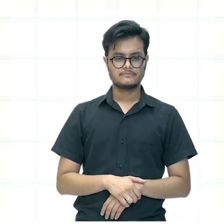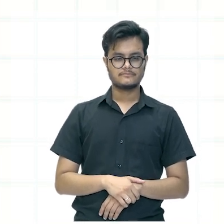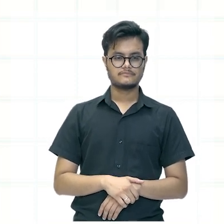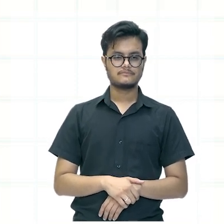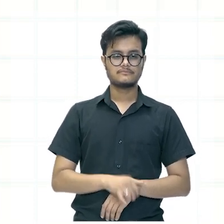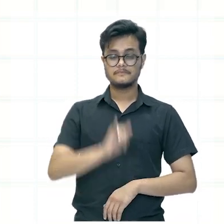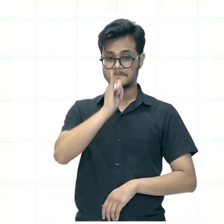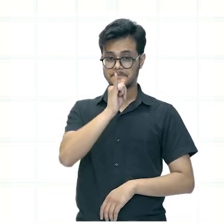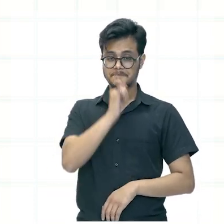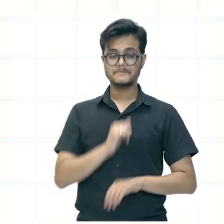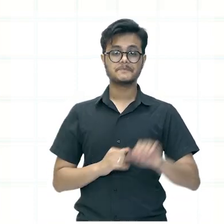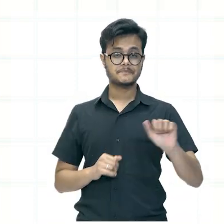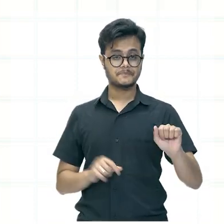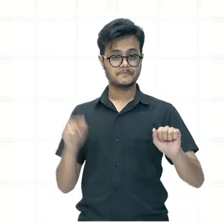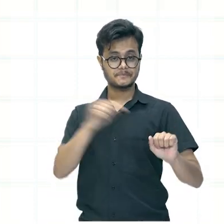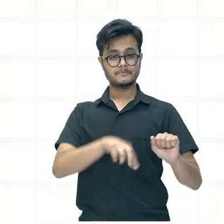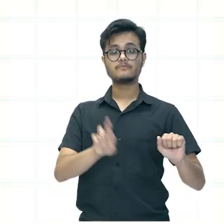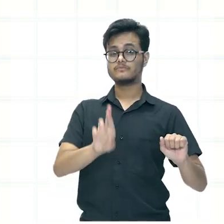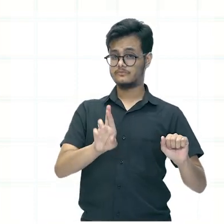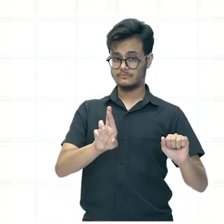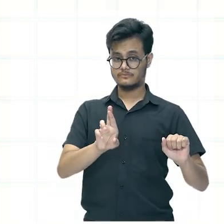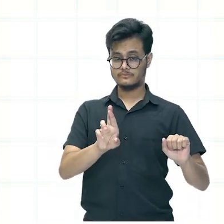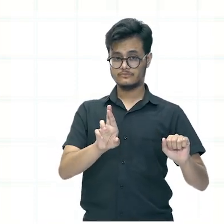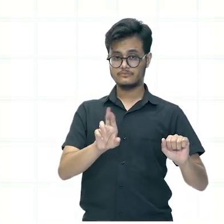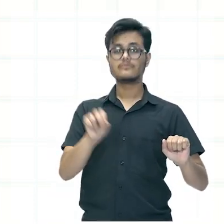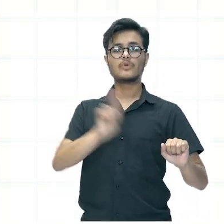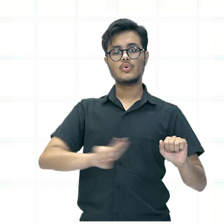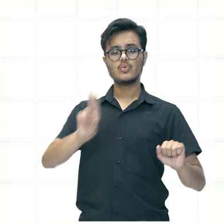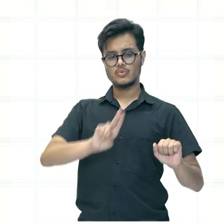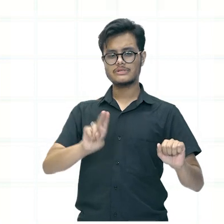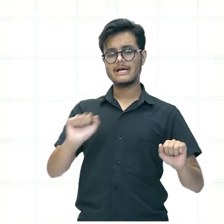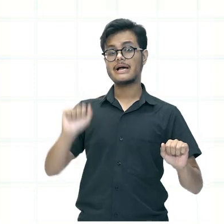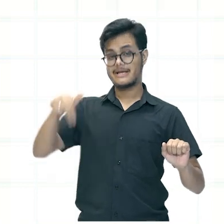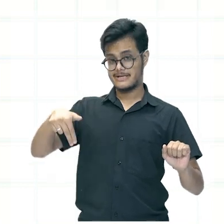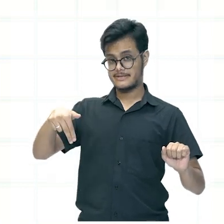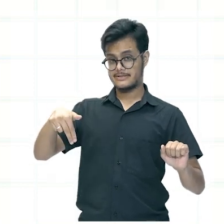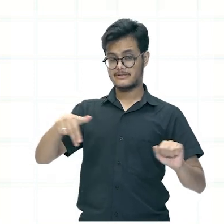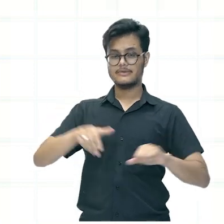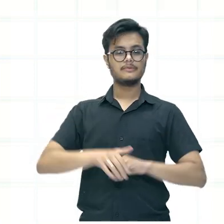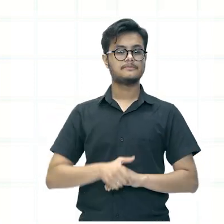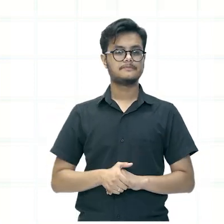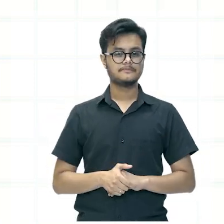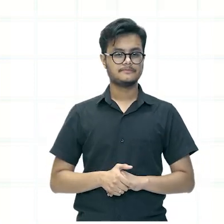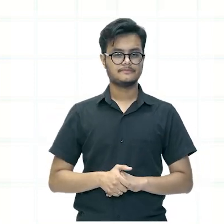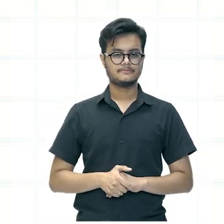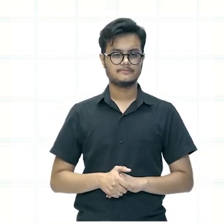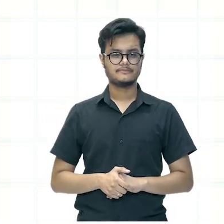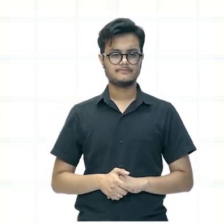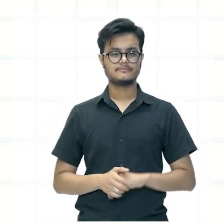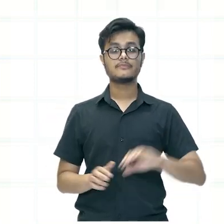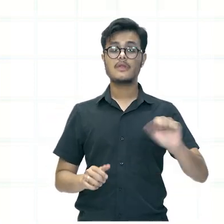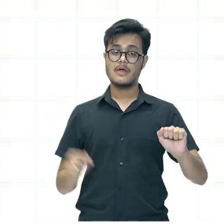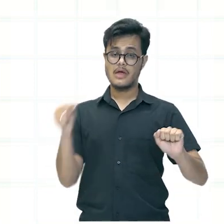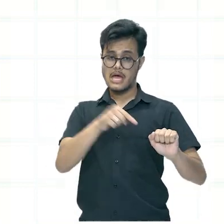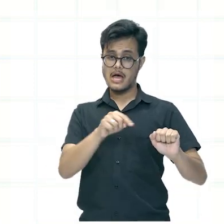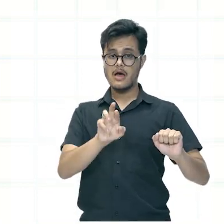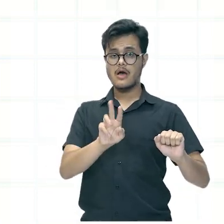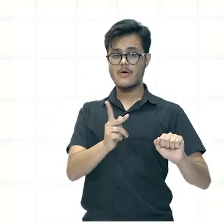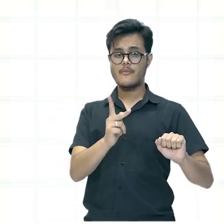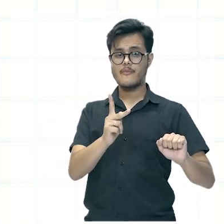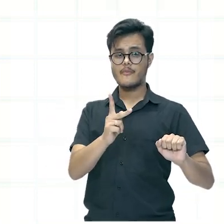for mudo, utilizamos N. Então, observe aqui a diferença, não é? A horse